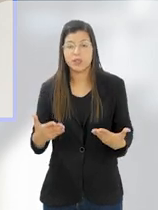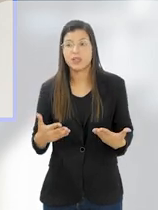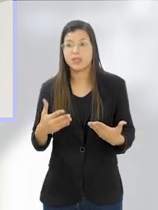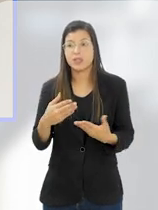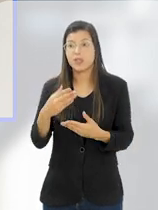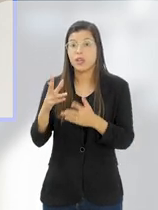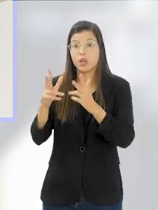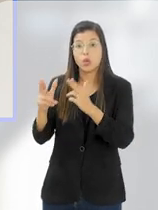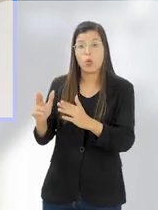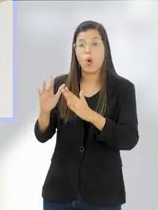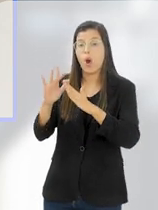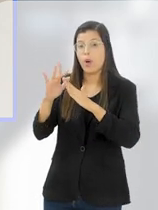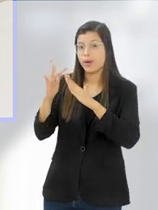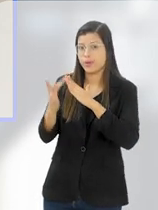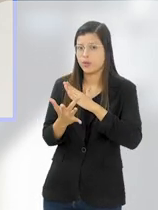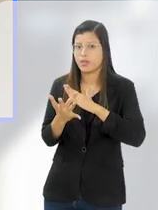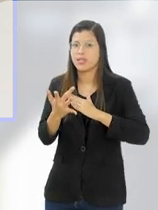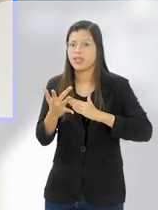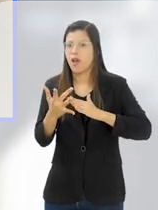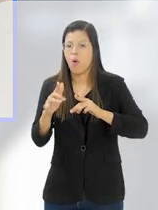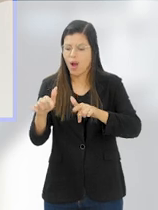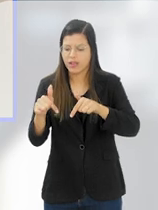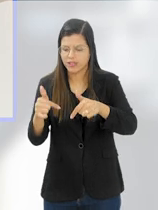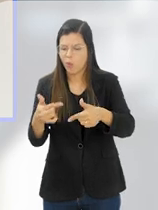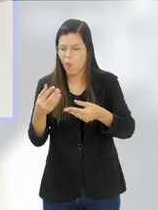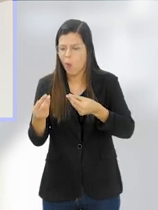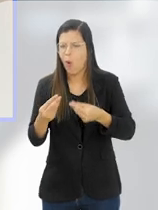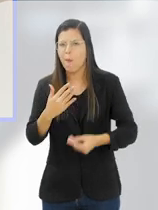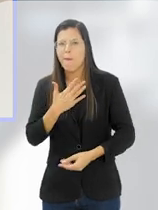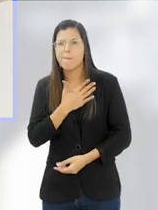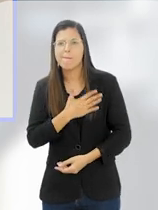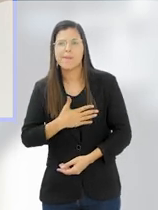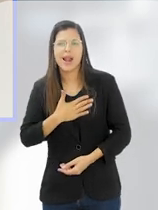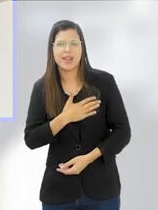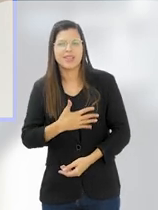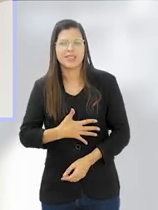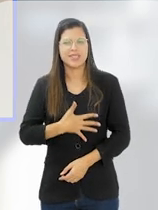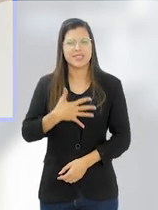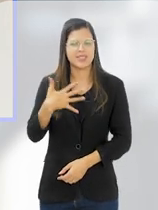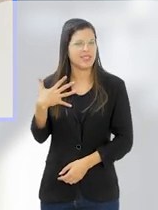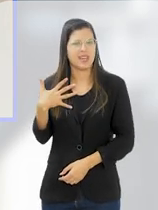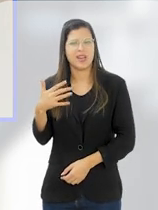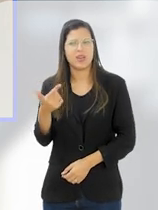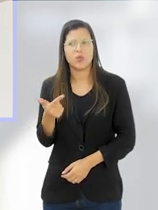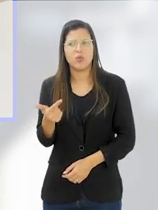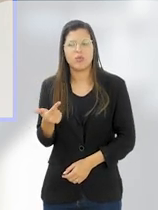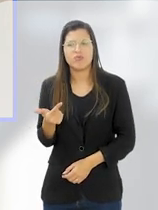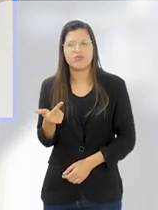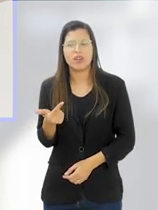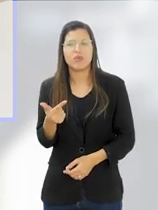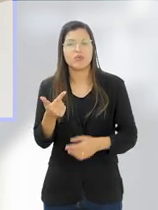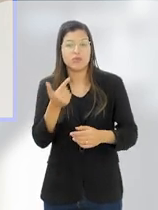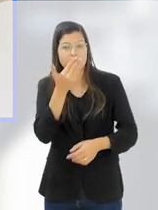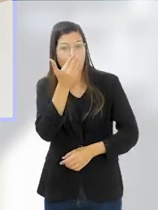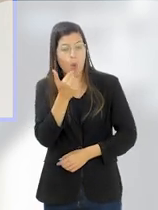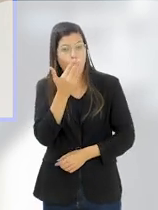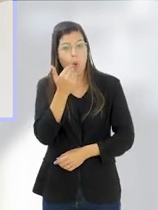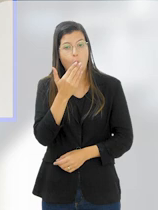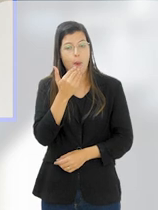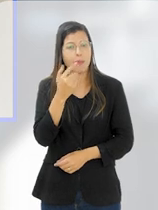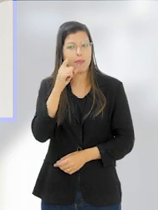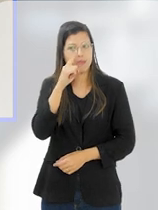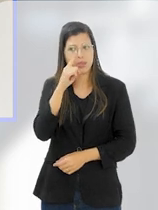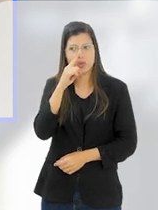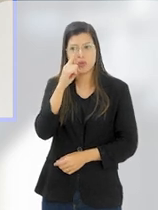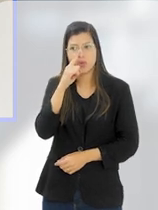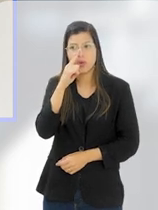redes sociais, porque elas atuam pelo prazer. Então, não há saciedade, né? Quando você